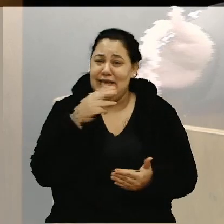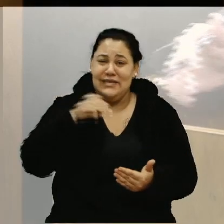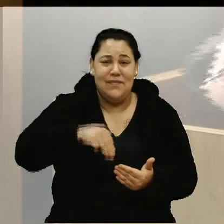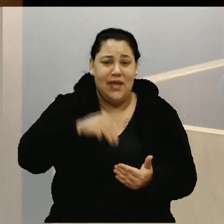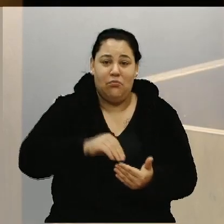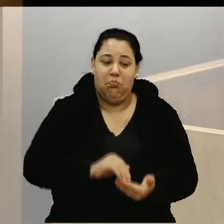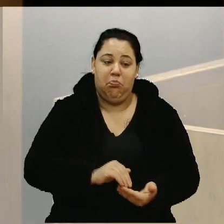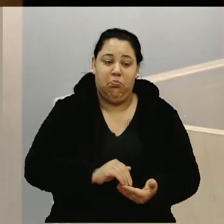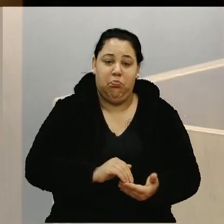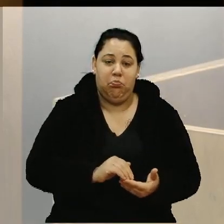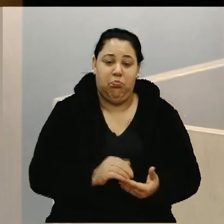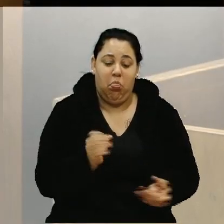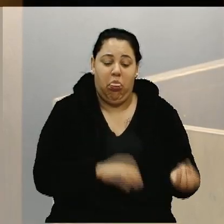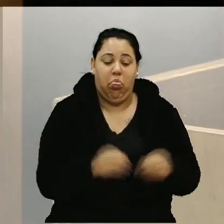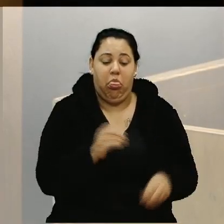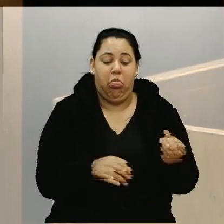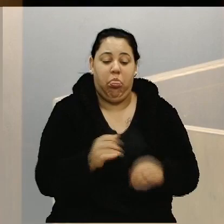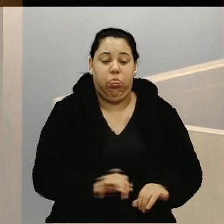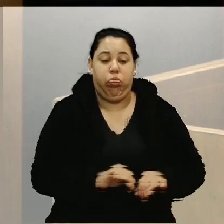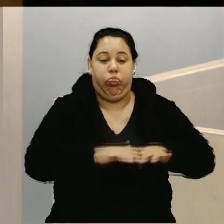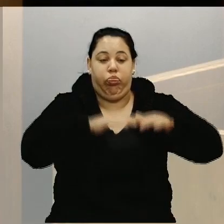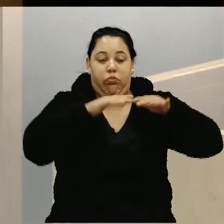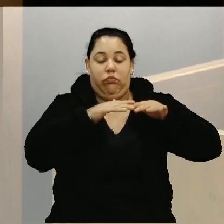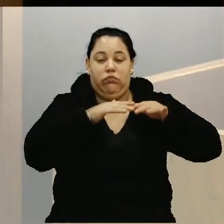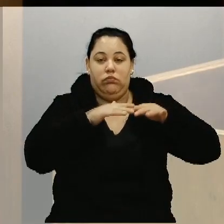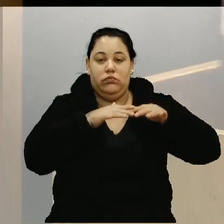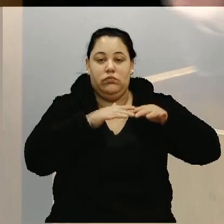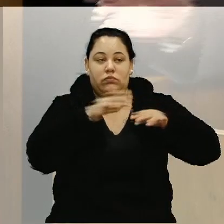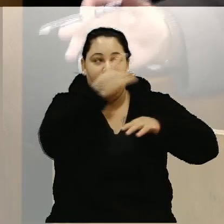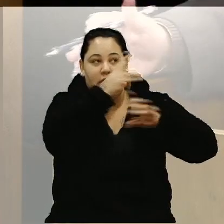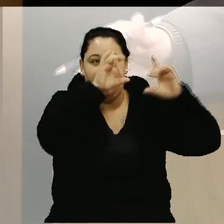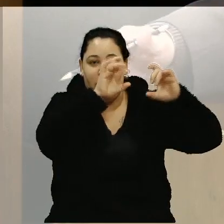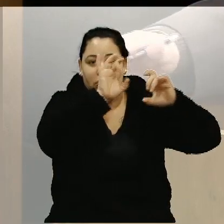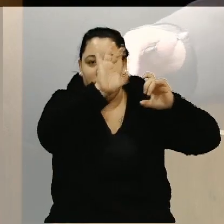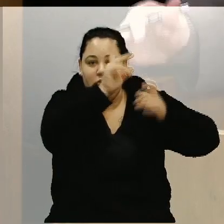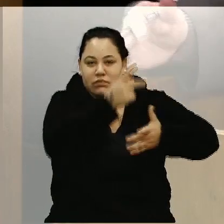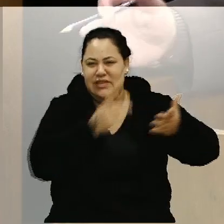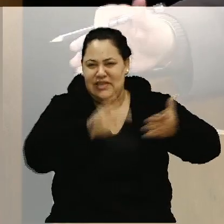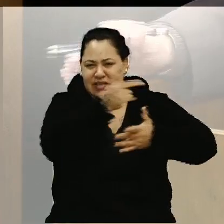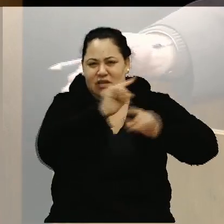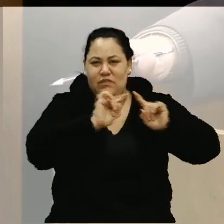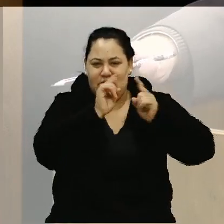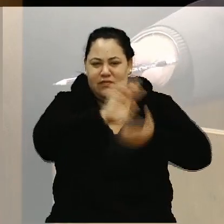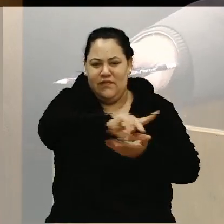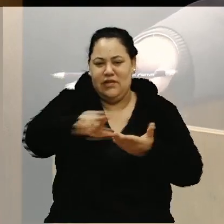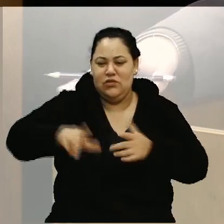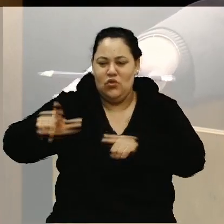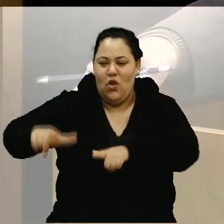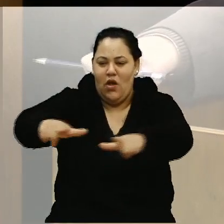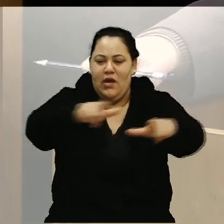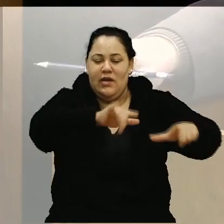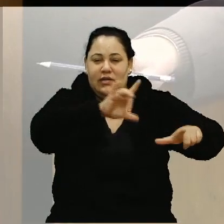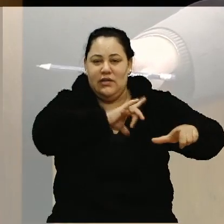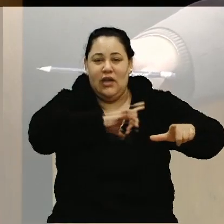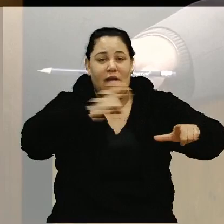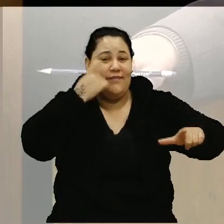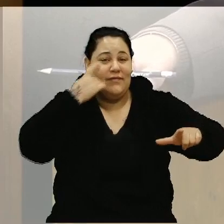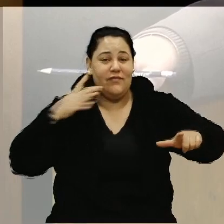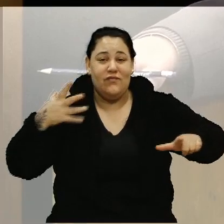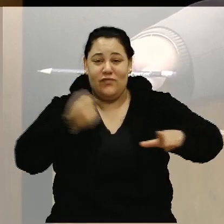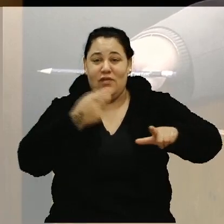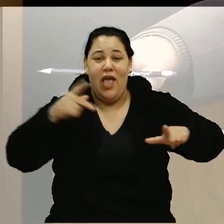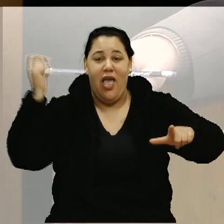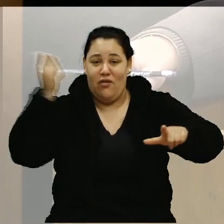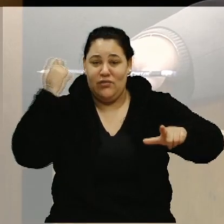entulhos. Essas imagens são apenas ilustrativas de vários pontos de tudo que a gente já tem visto nesse nosso Rio Grande do